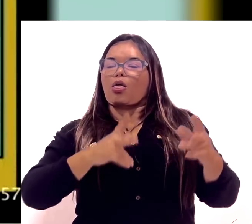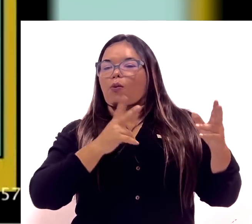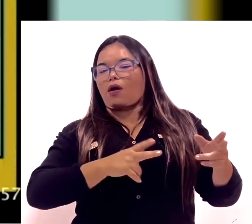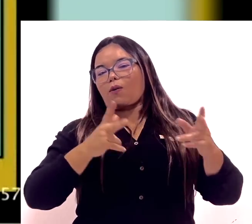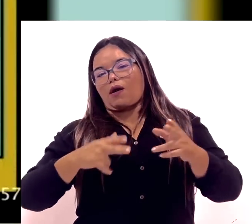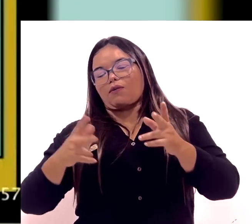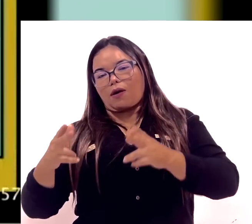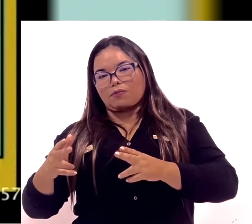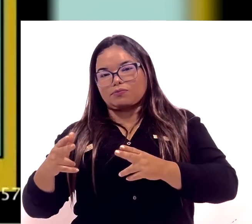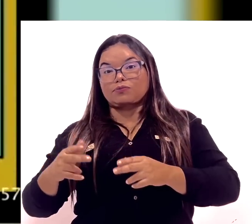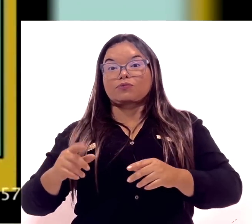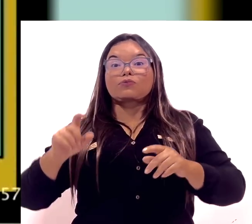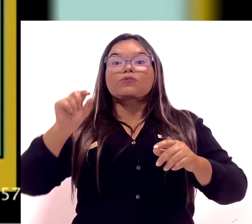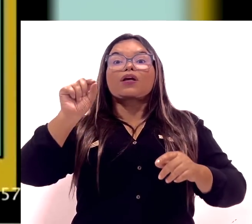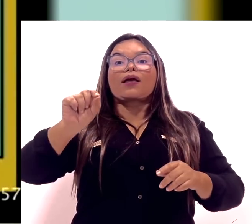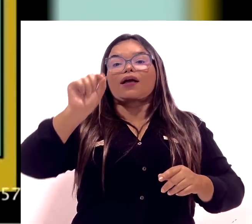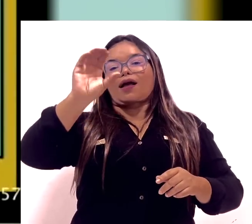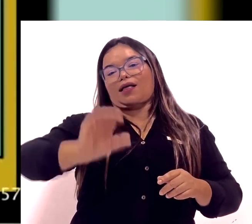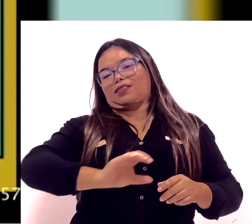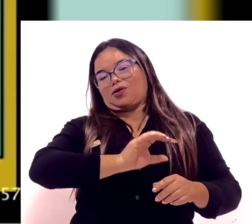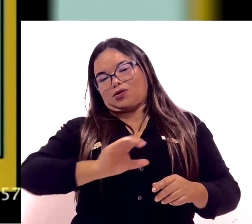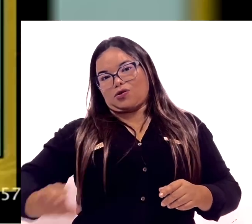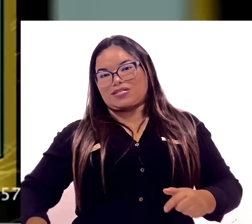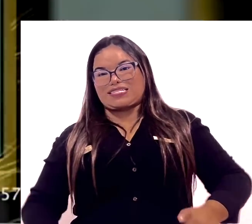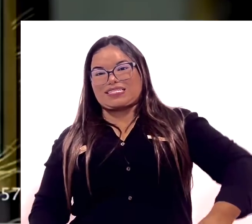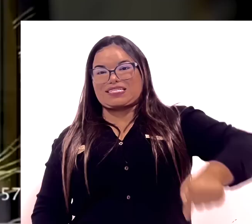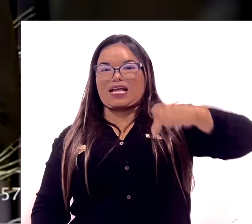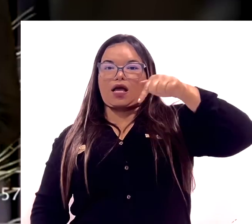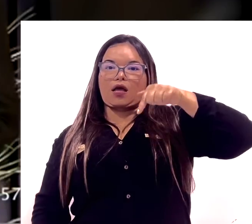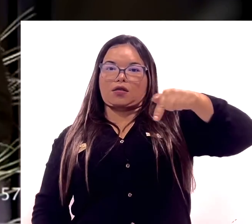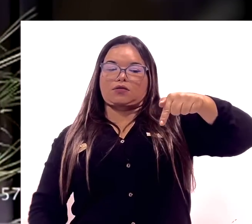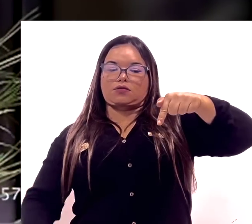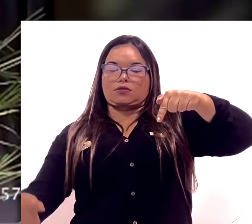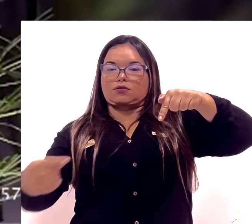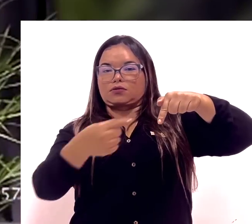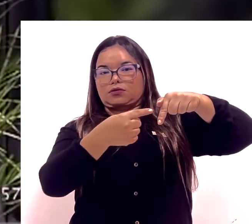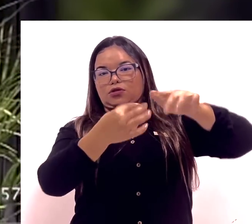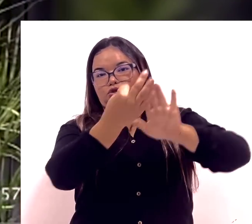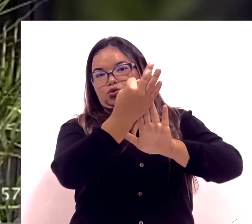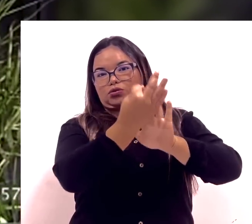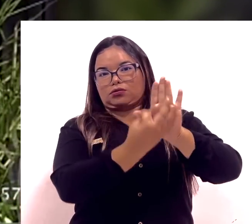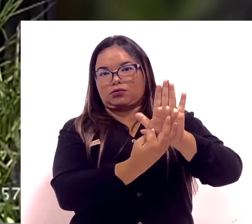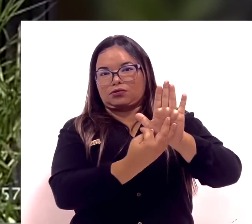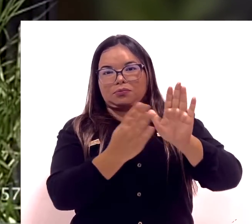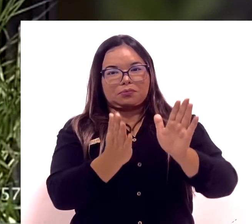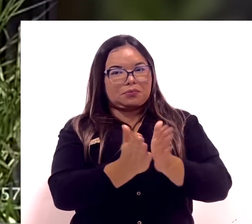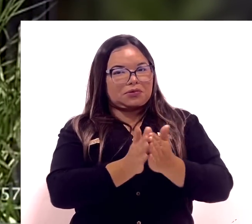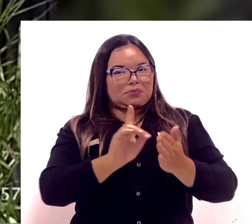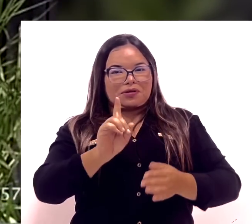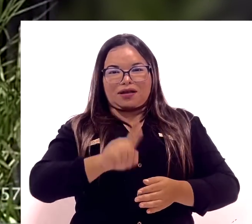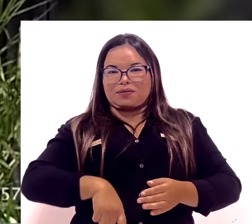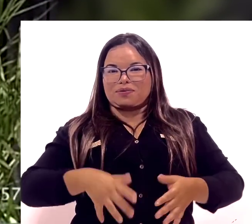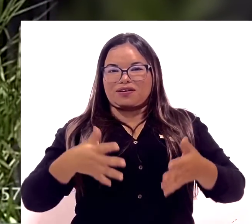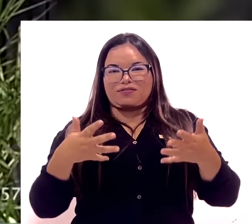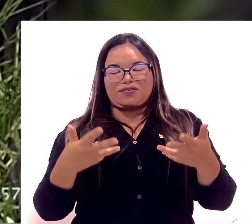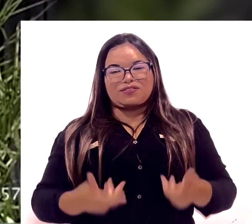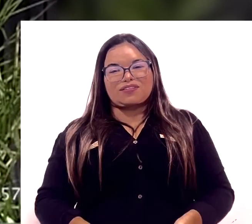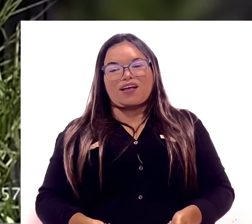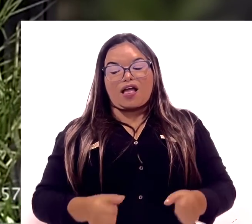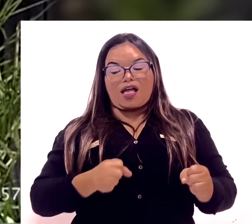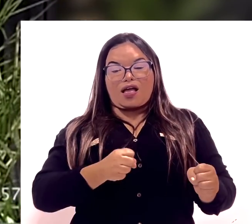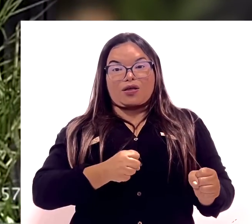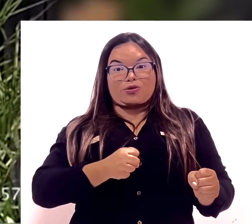2, 3, 4, 5, 6, 7. A Bíblia é fantástica. O que isto nos diz? Que este poder